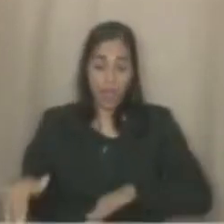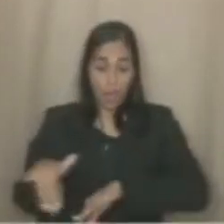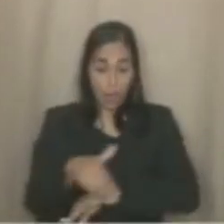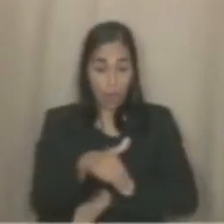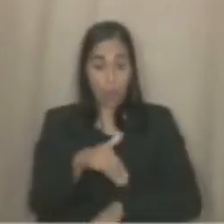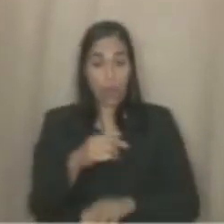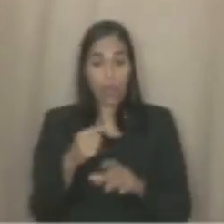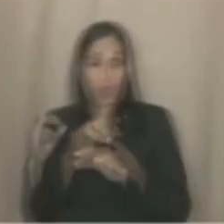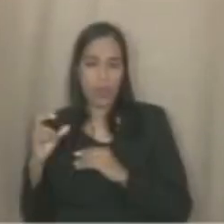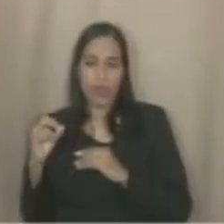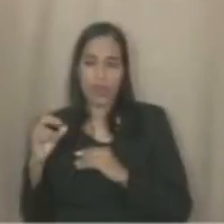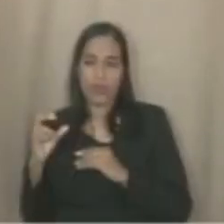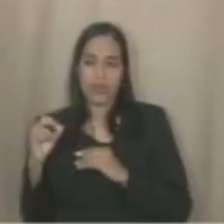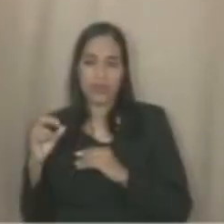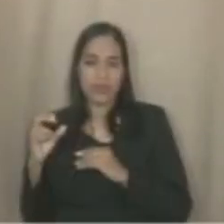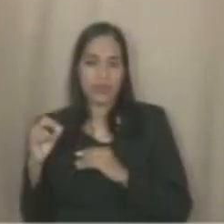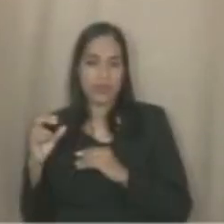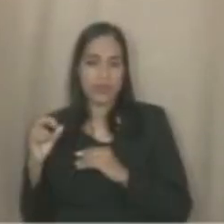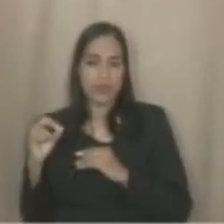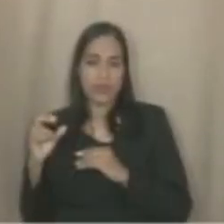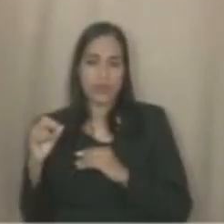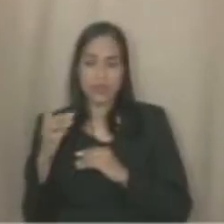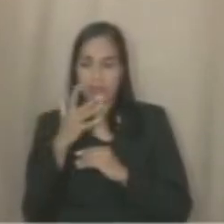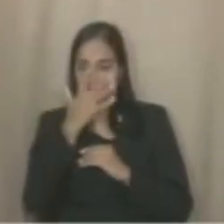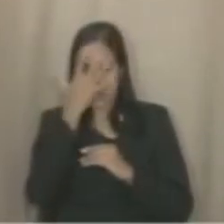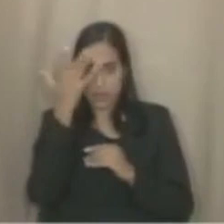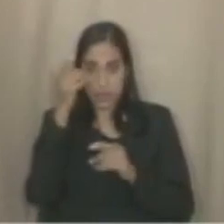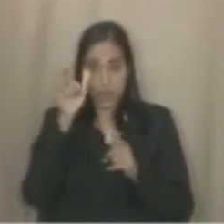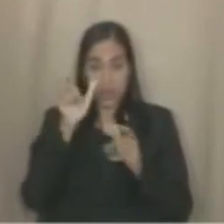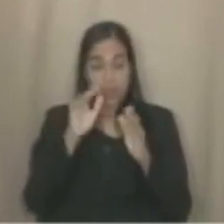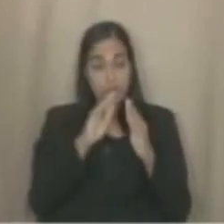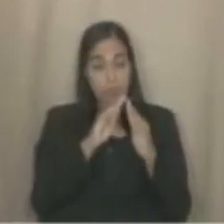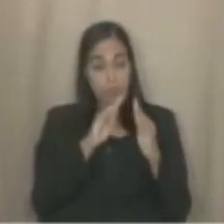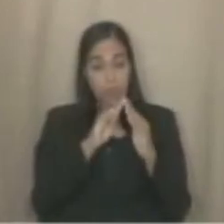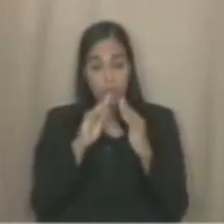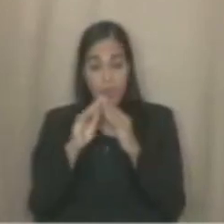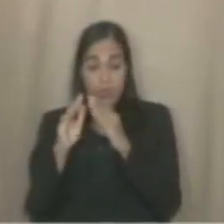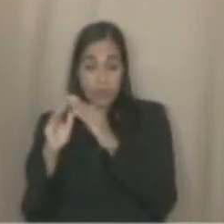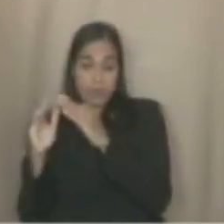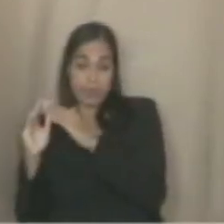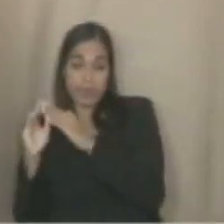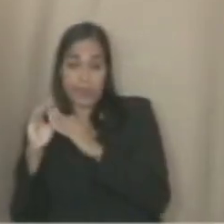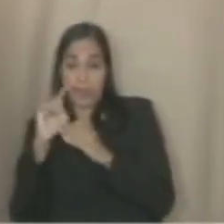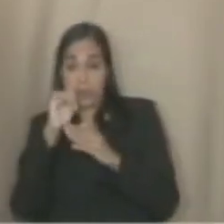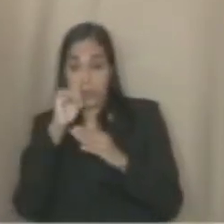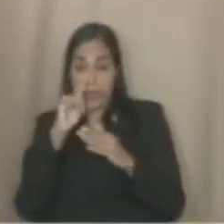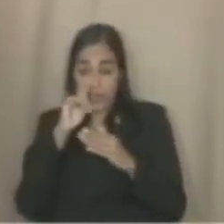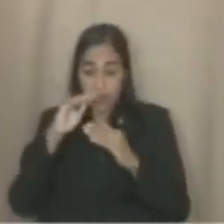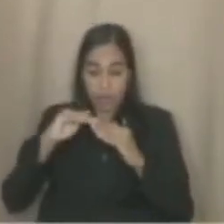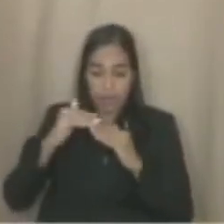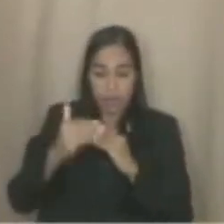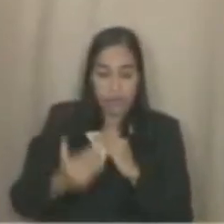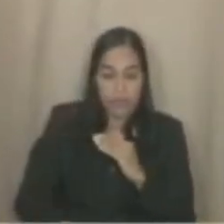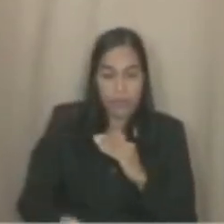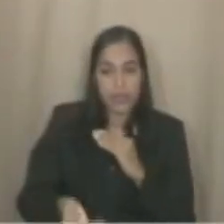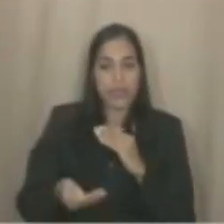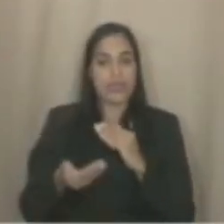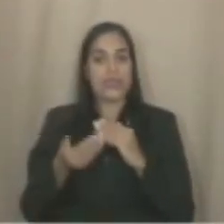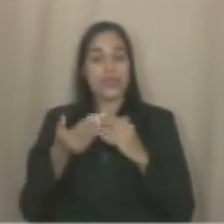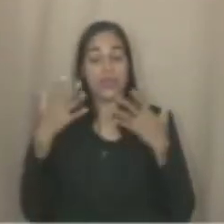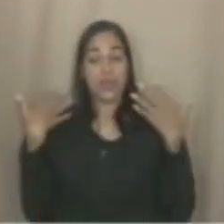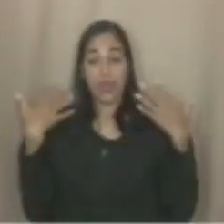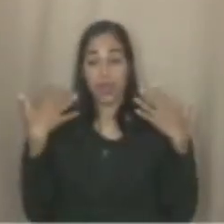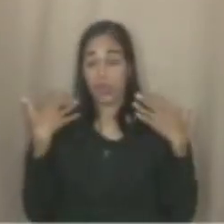número 101. São mais de 50 pessoas que moram naquelas casas que estão ali no pé da ladeira. Um